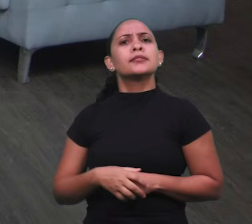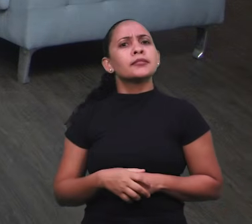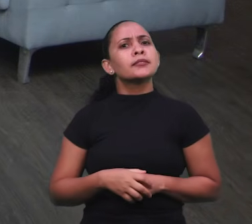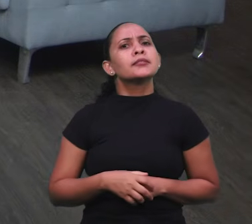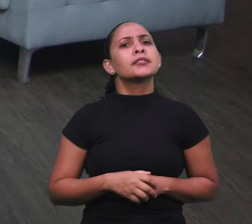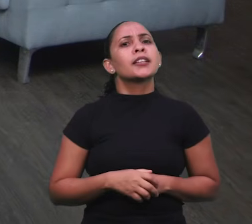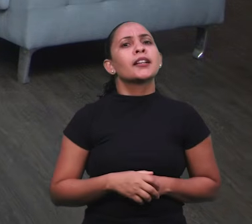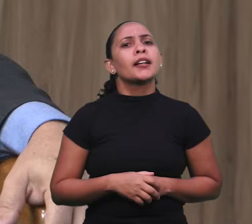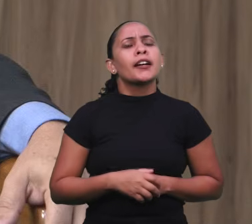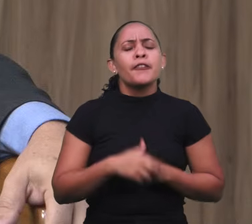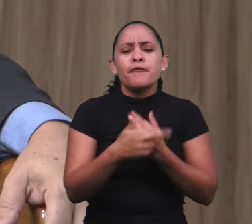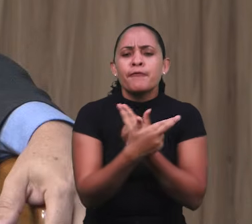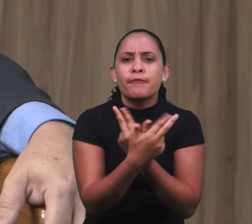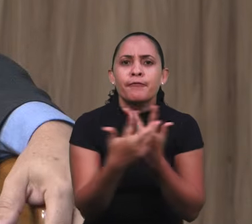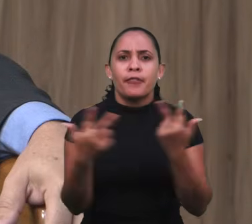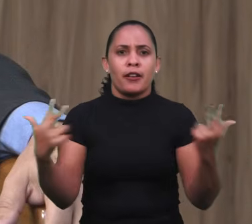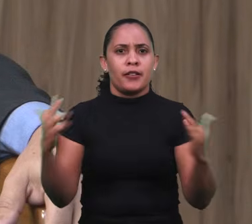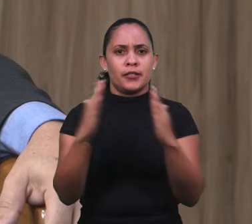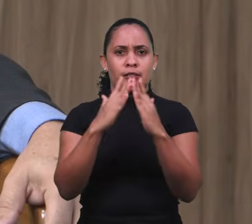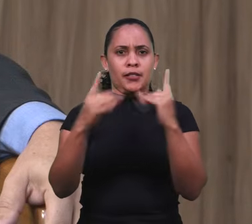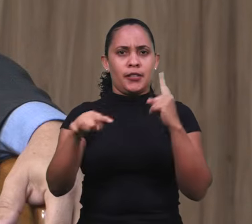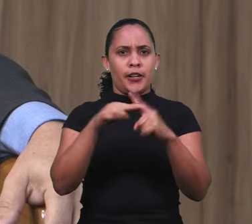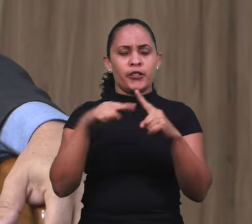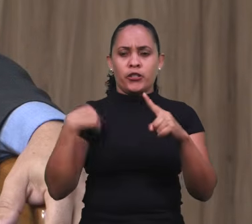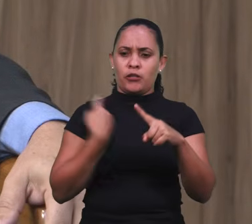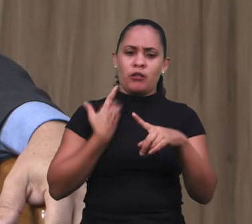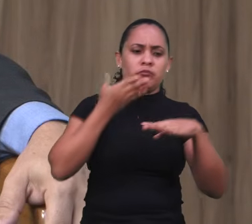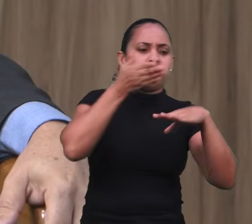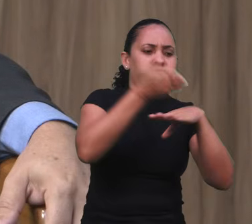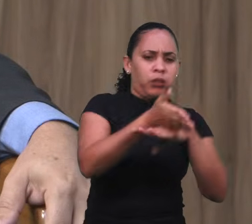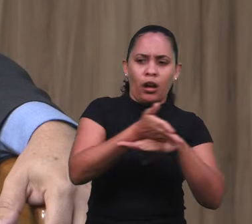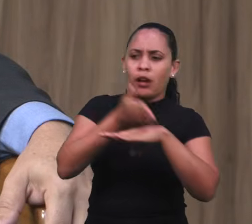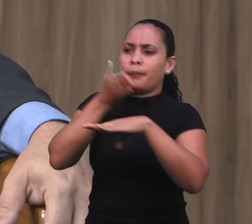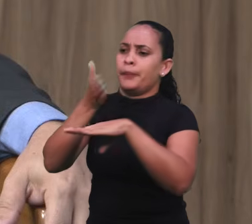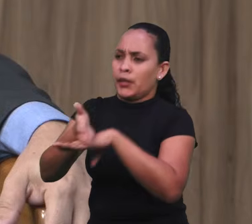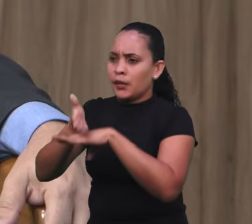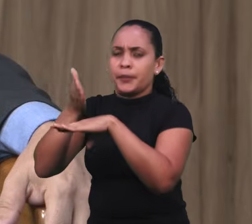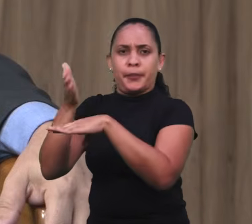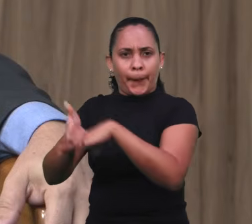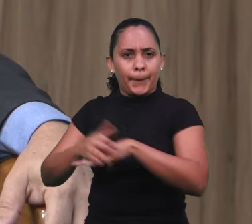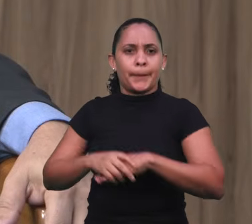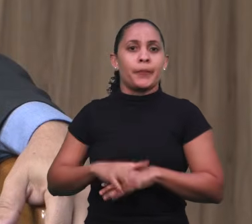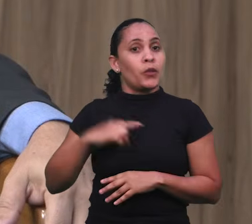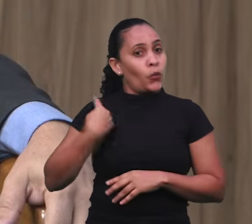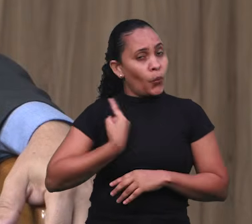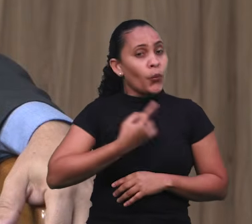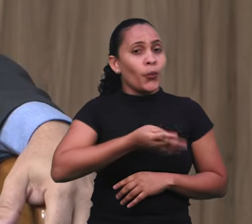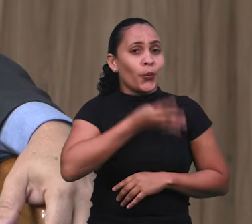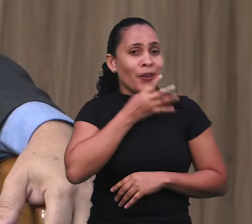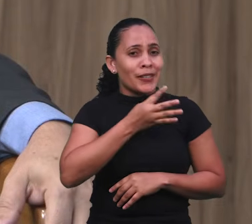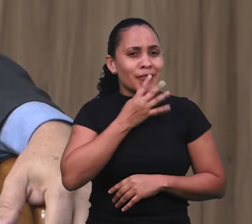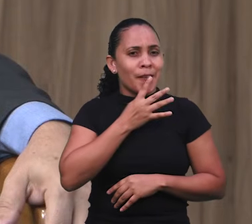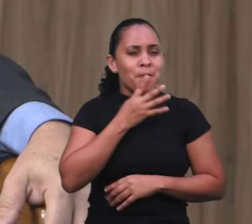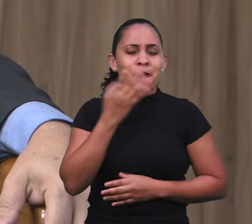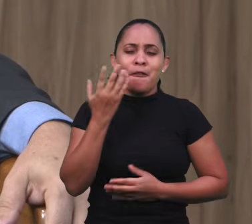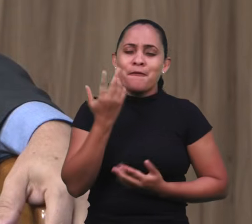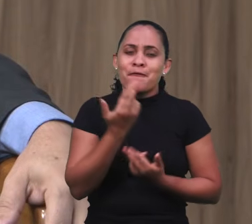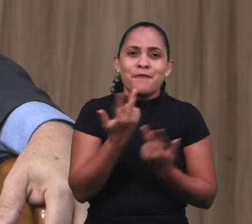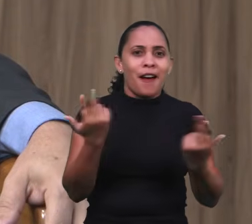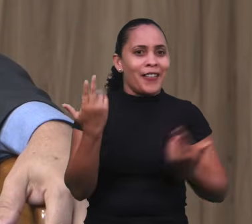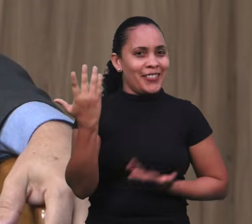pastor Abel. Em todas as igrejas que nós passamos, nós conhecemos